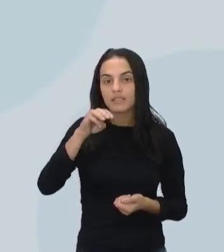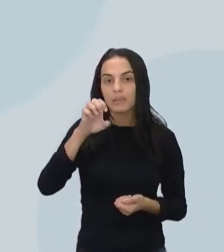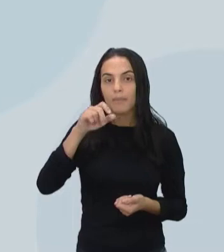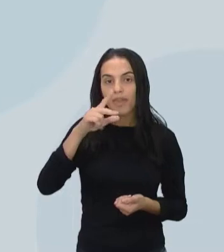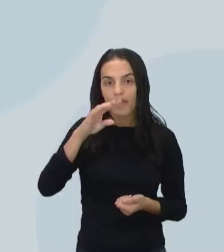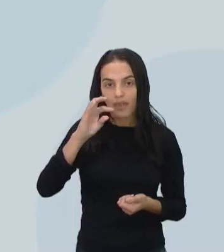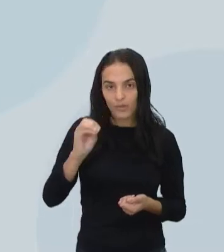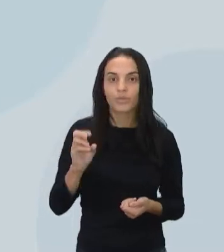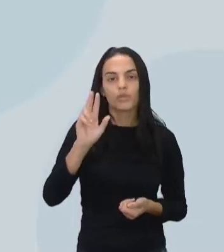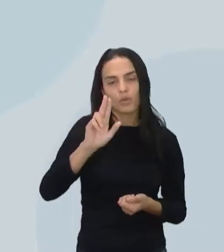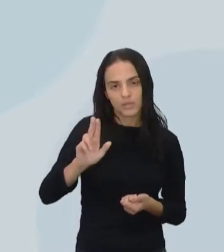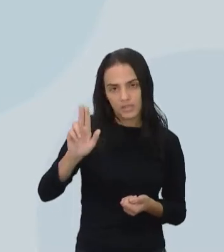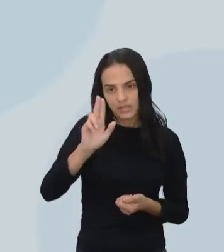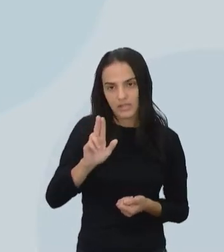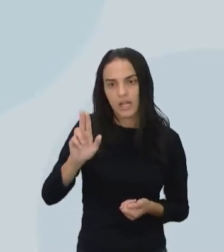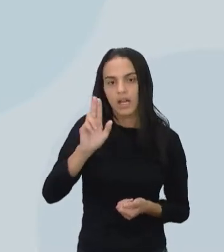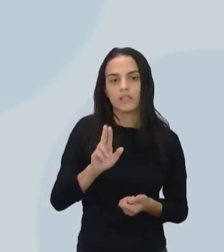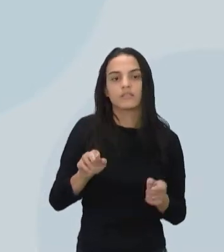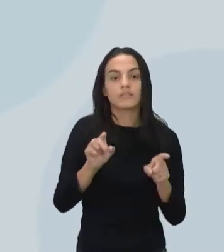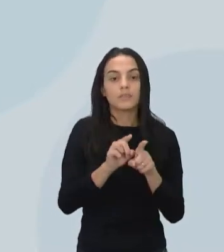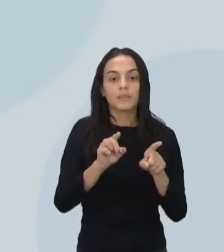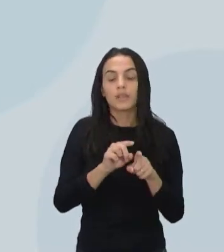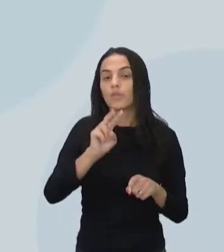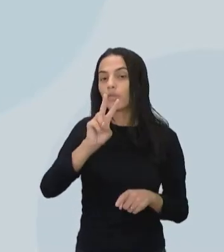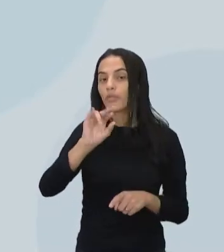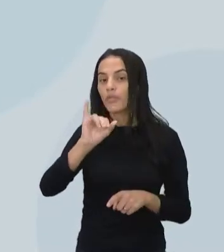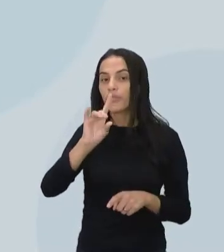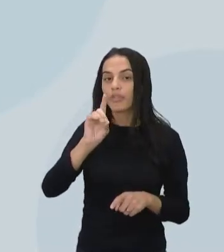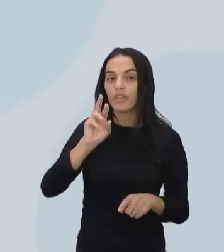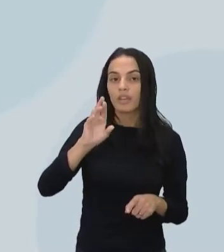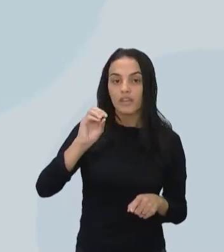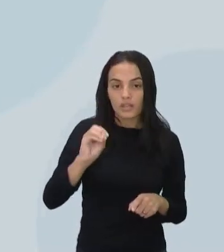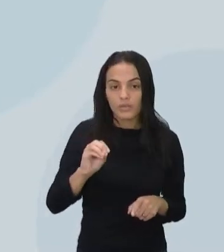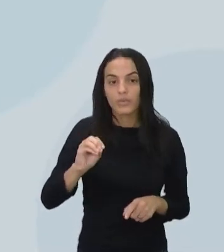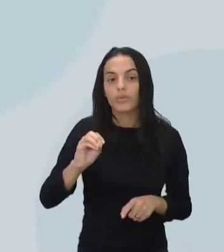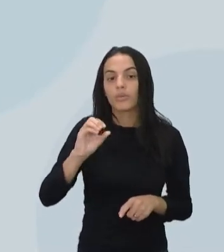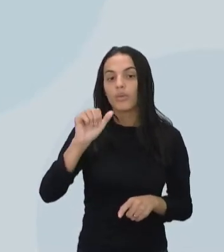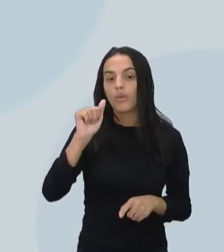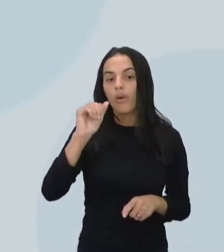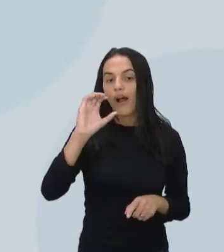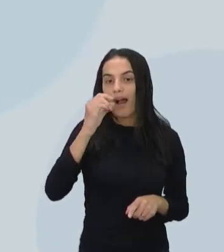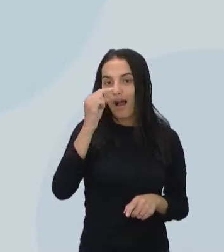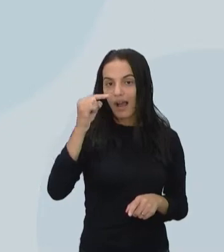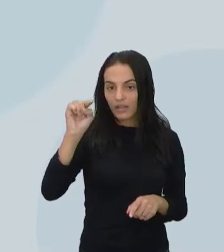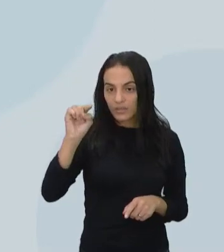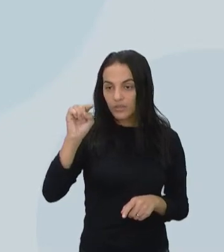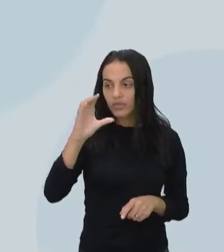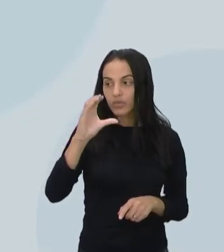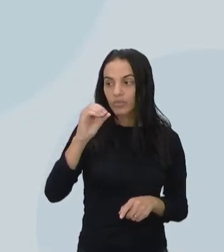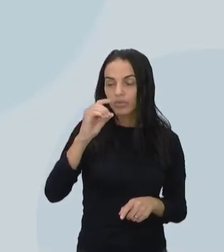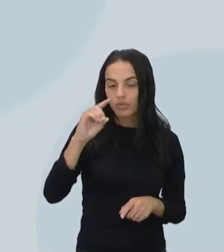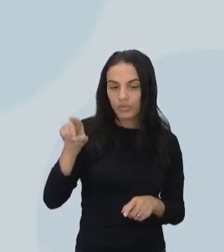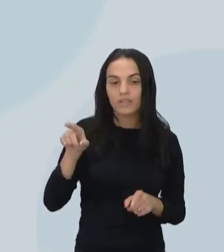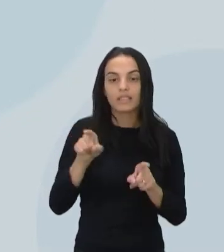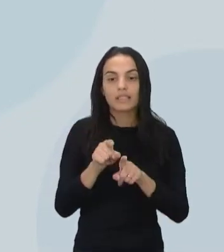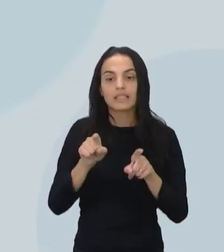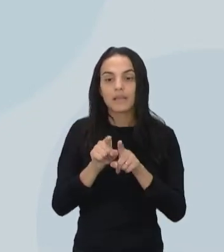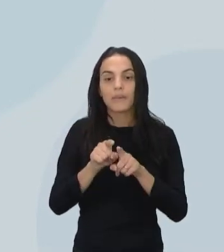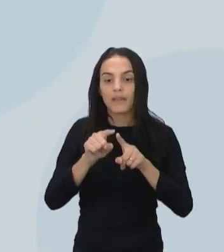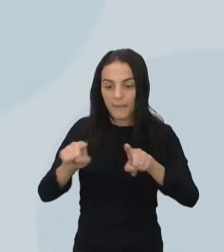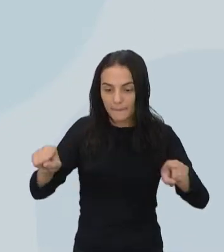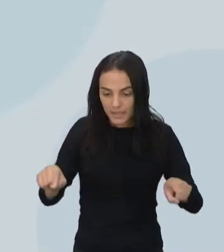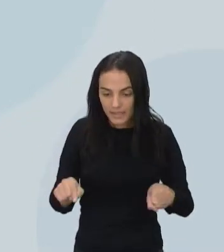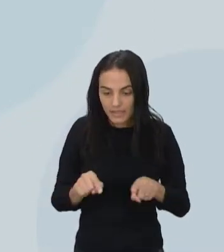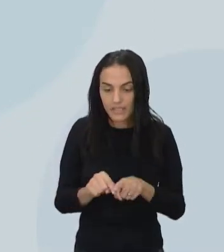foi utilizado, né? Nós temos o vidro, nós temos o aço, e também na piscina ali no caso, mas não